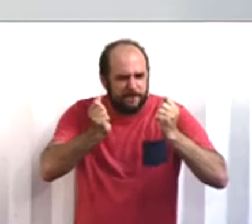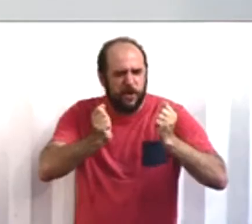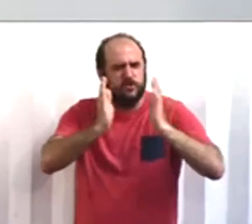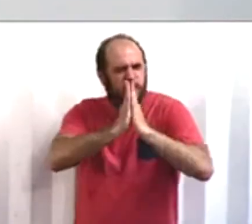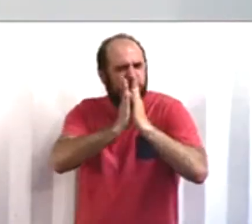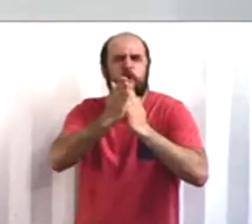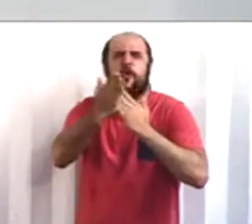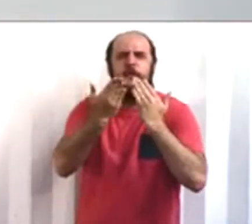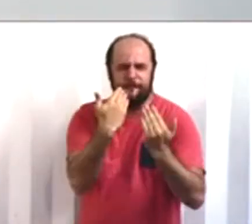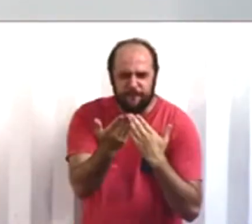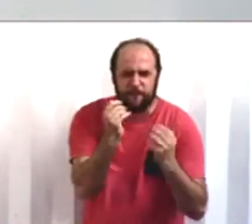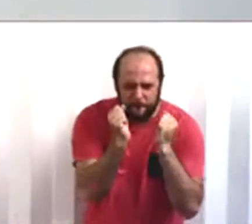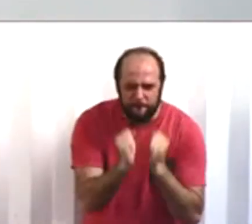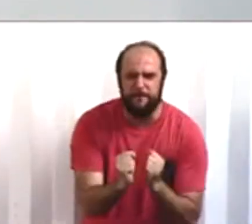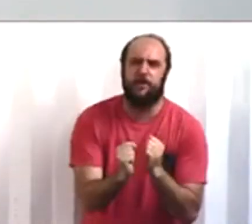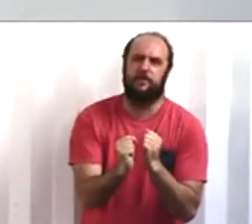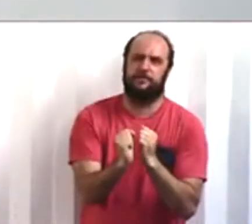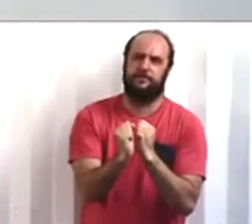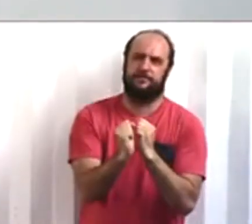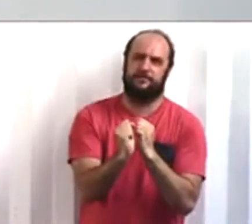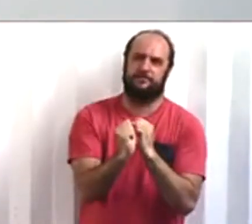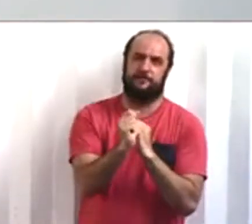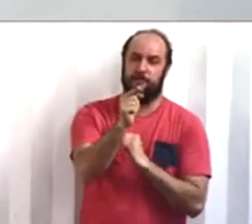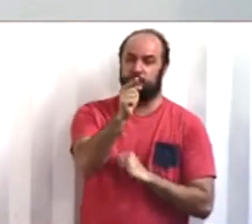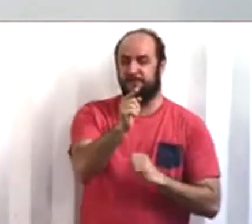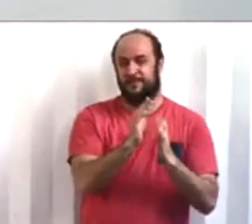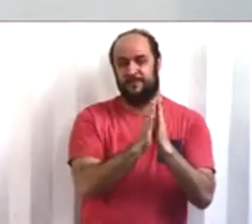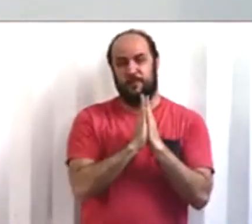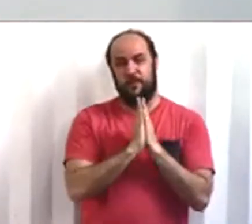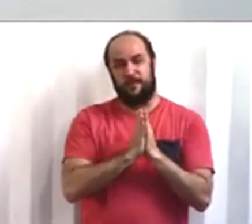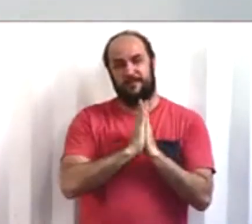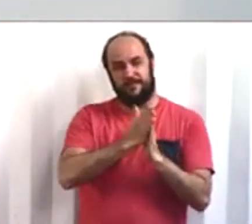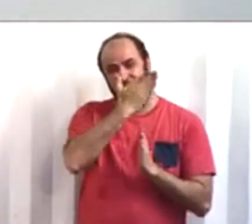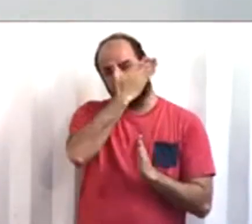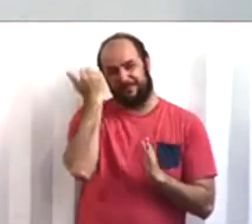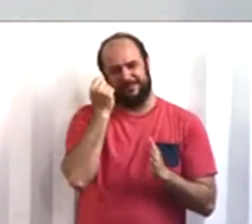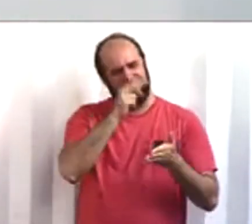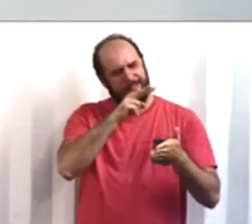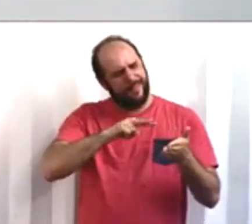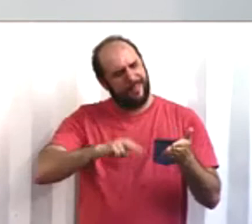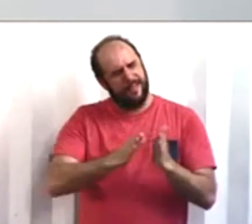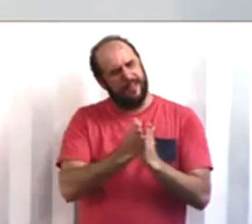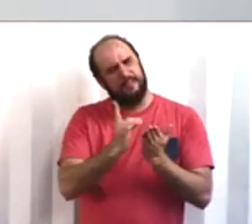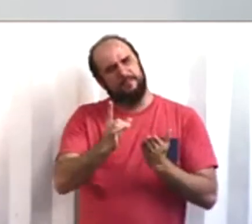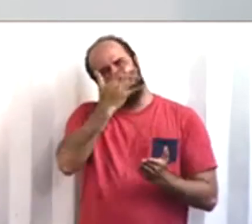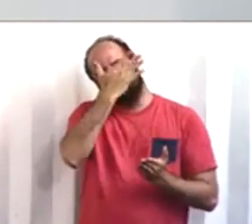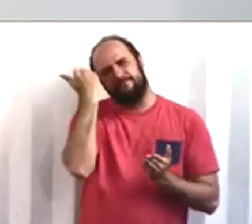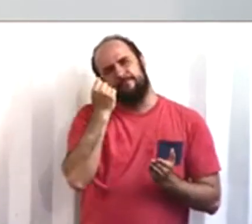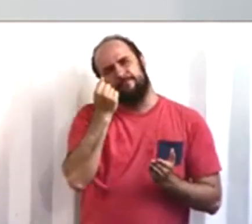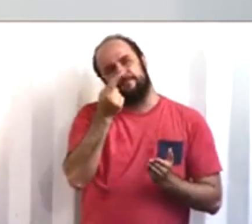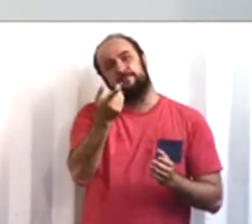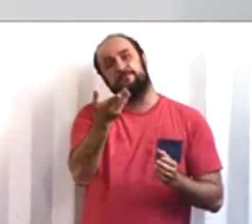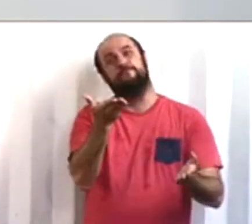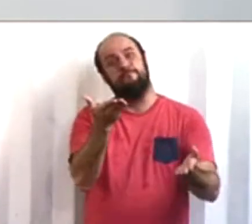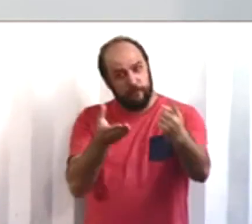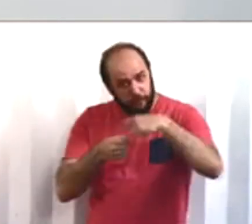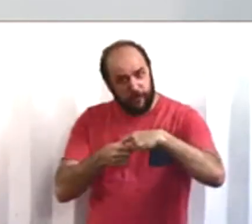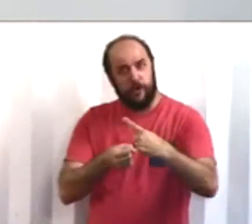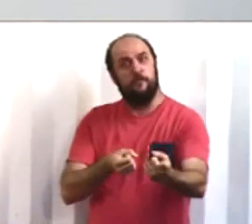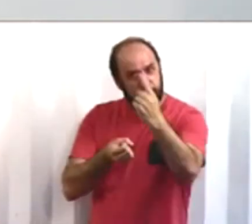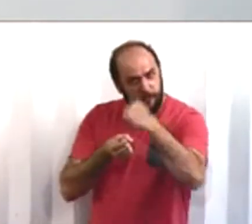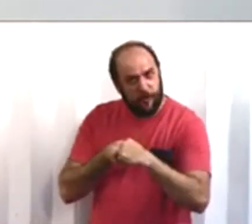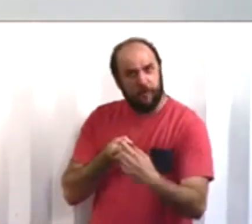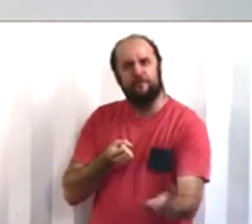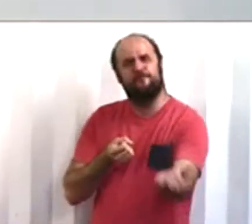oração comigo, povo meu. Você que não ora mais, você que não lê mais as Escrituras, retorna, volta à